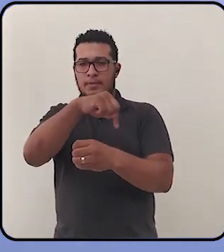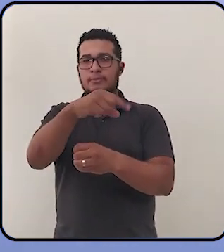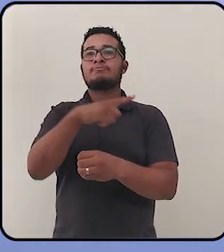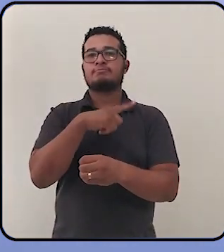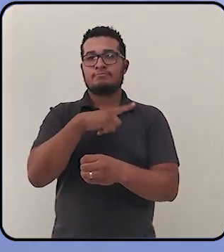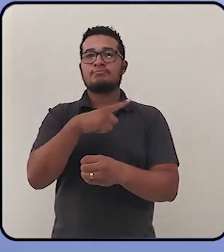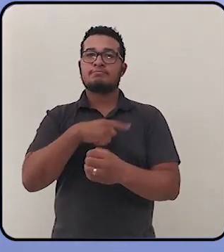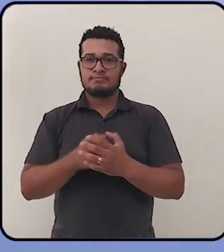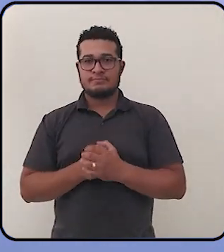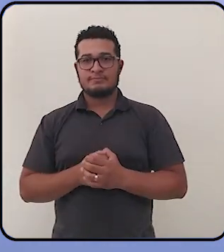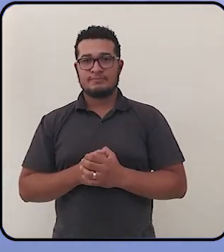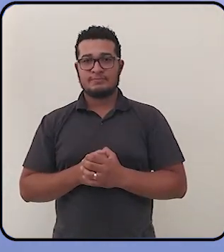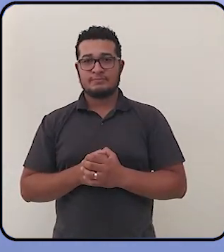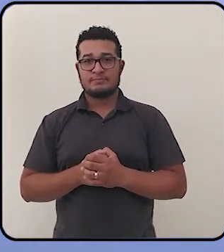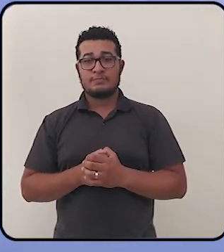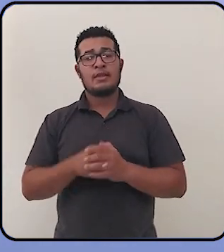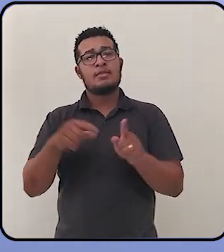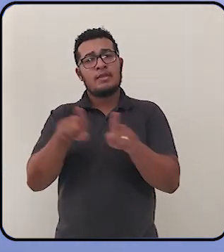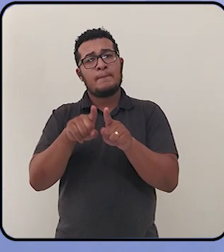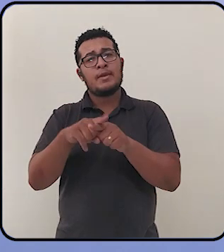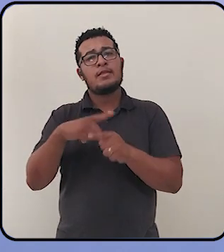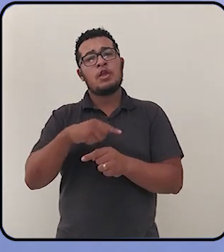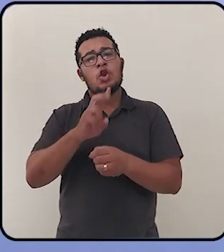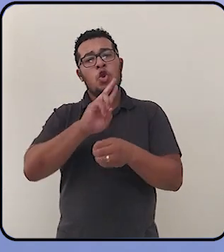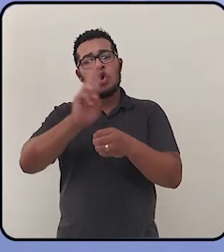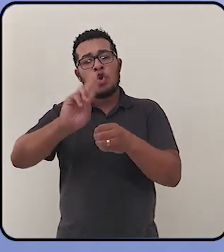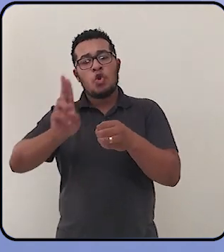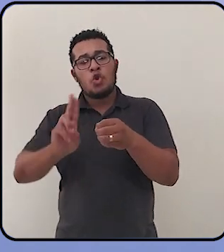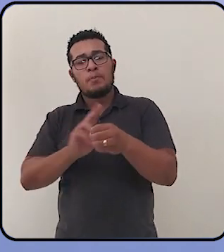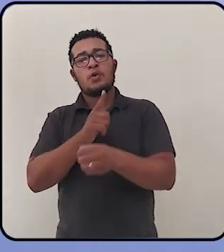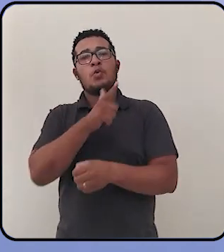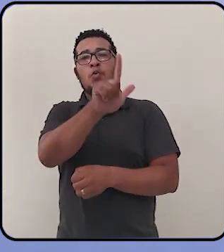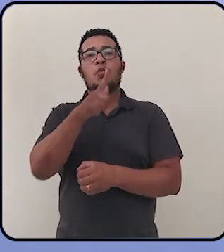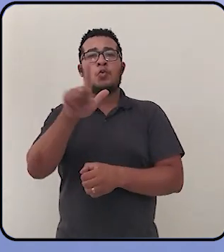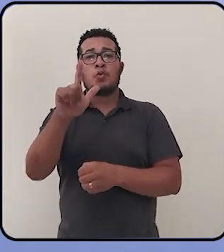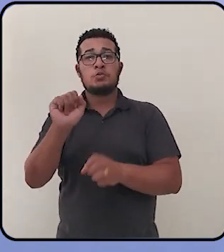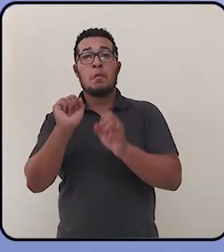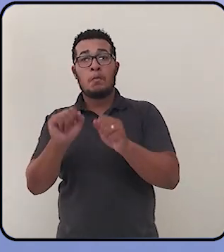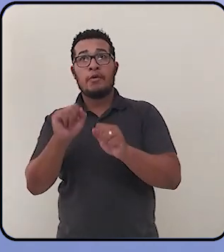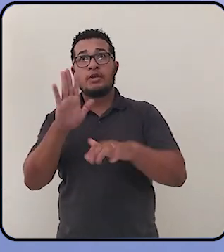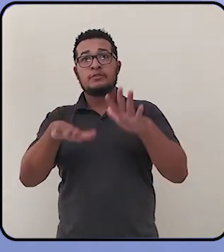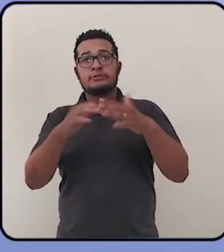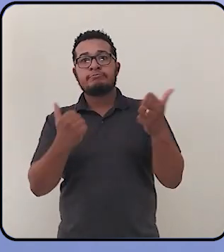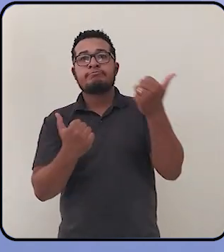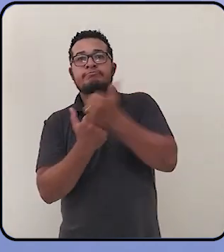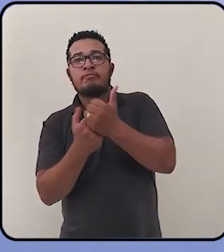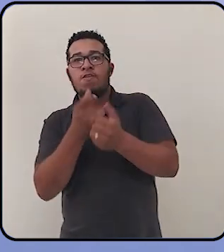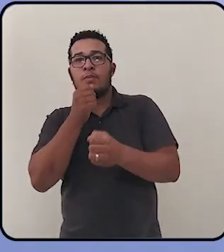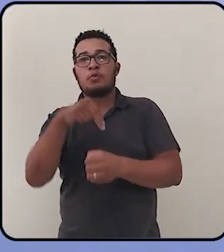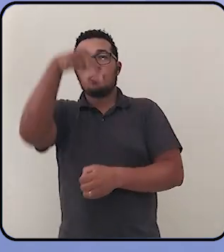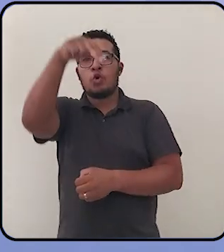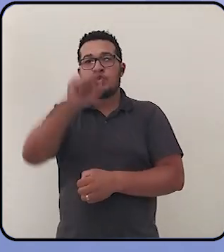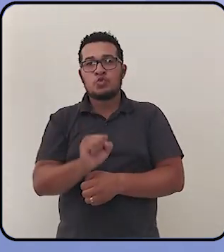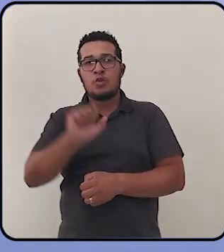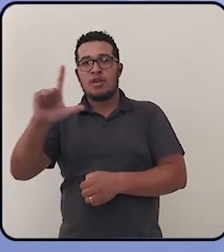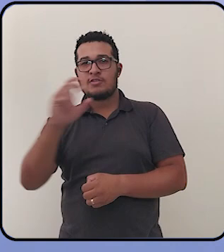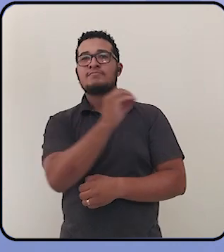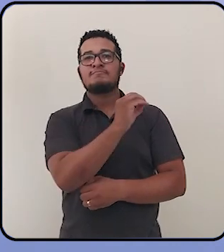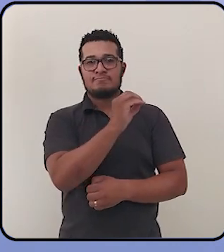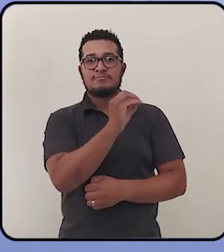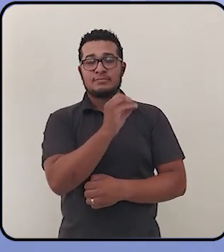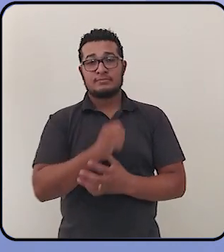formados. Há outros nomes que podem substituir norte, sul, leste,